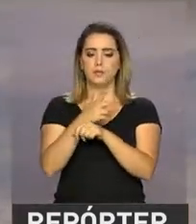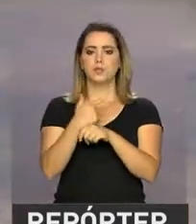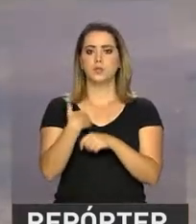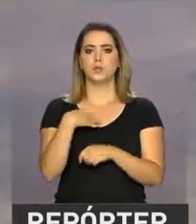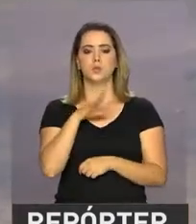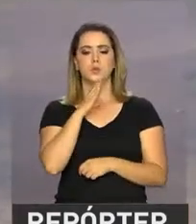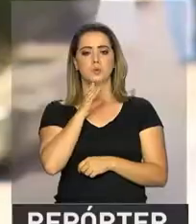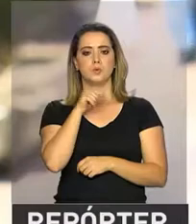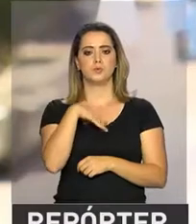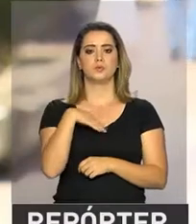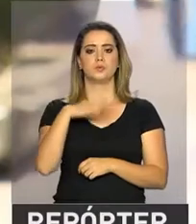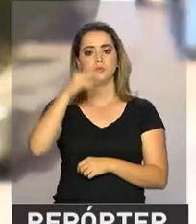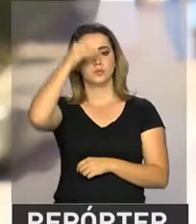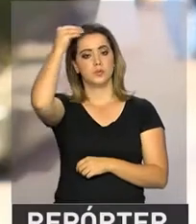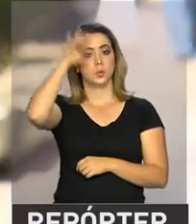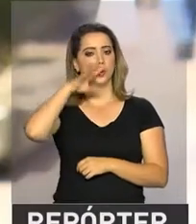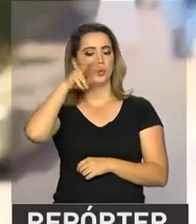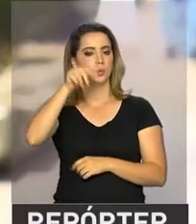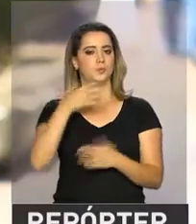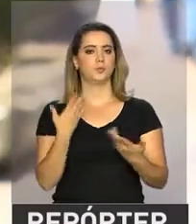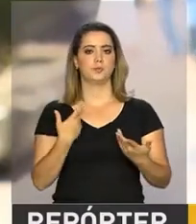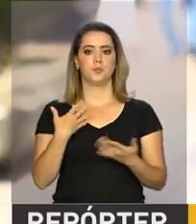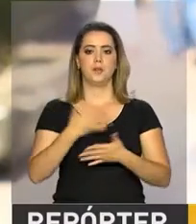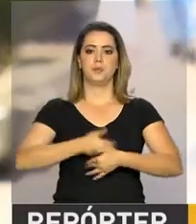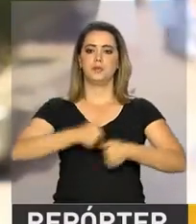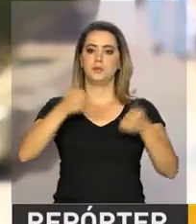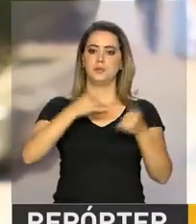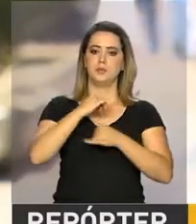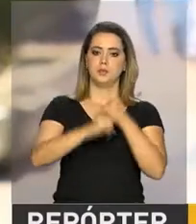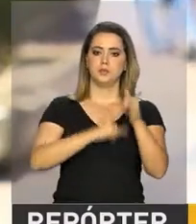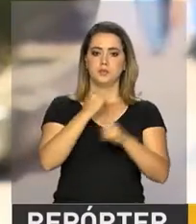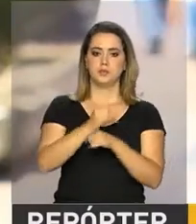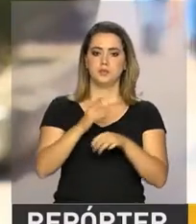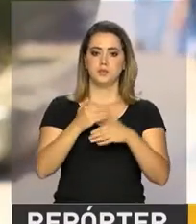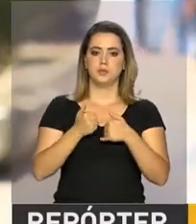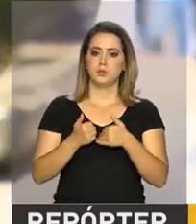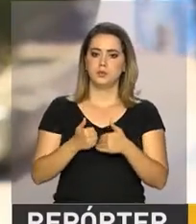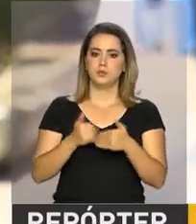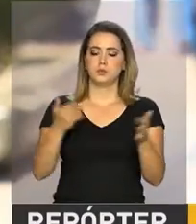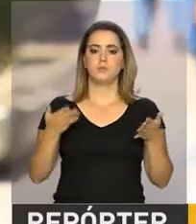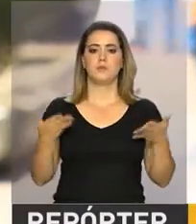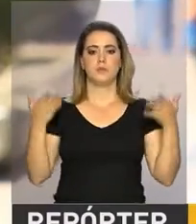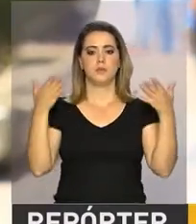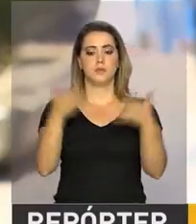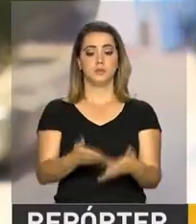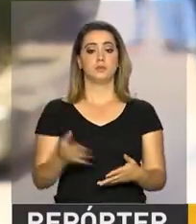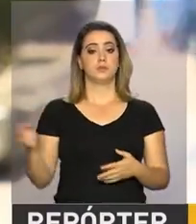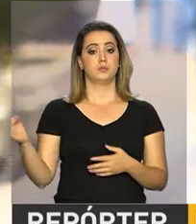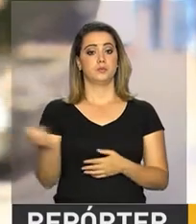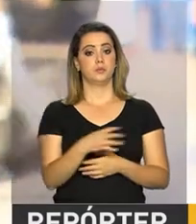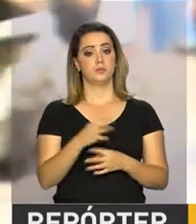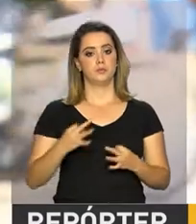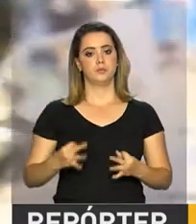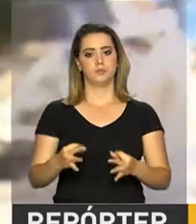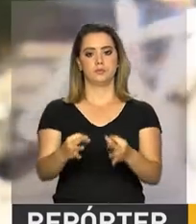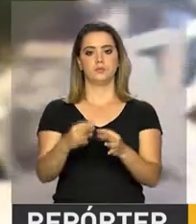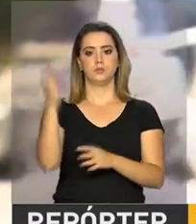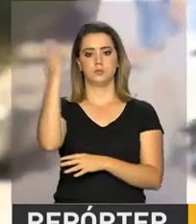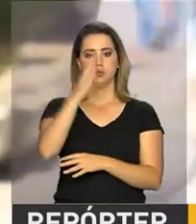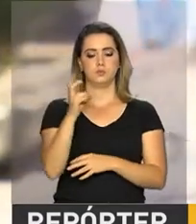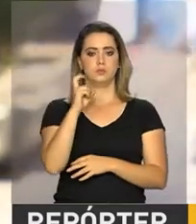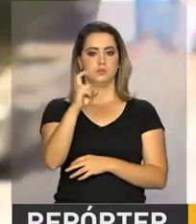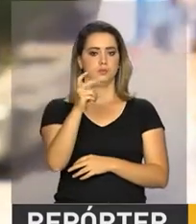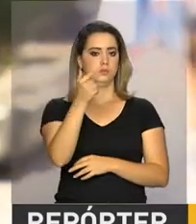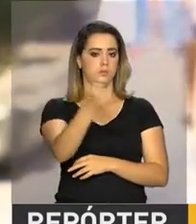meus sobrinhos. E para melhorar a qualidade da internet móvel e ampliar o acesso a essa tecnologia, o Brasil desenvolveu a solução 5G